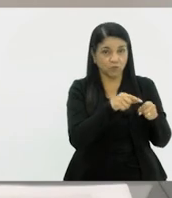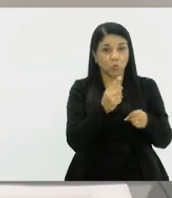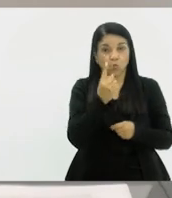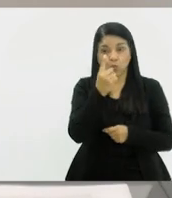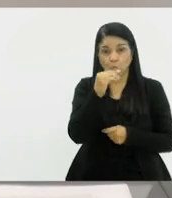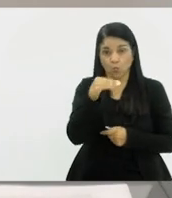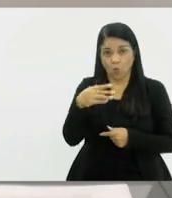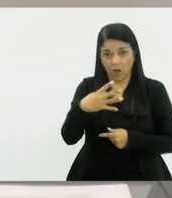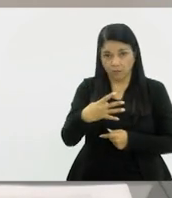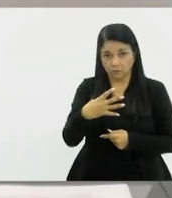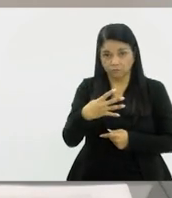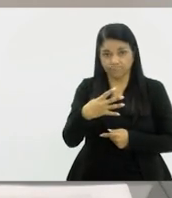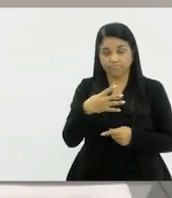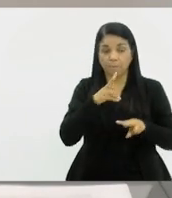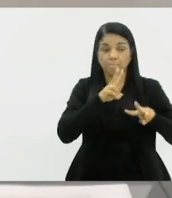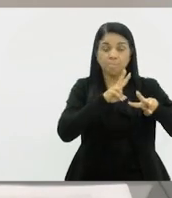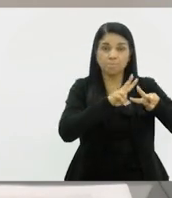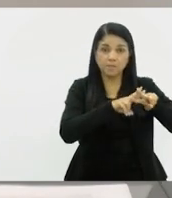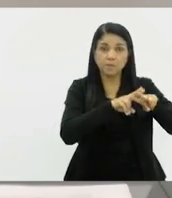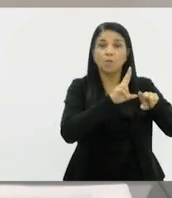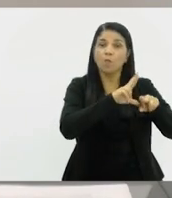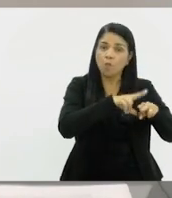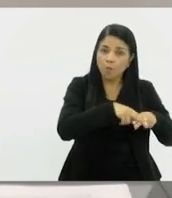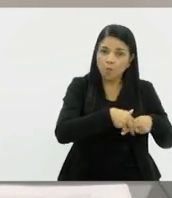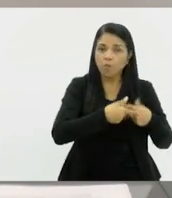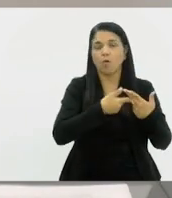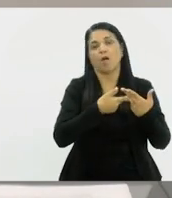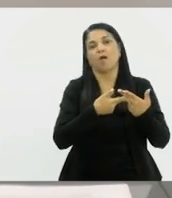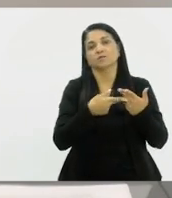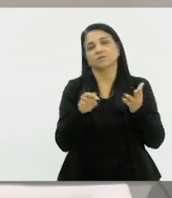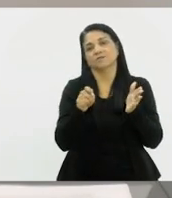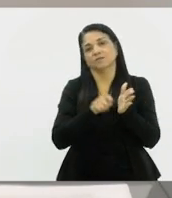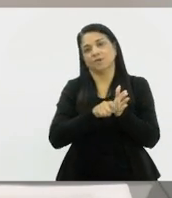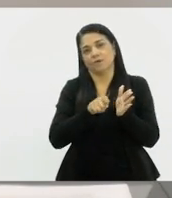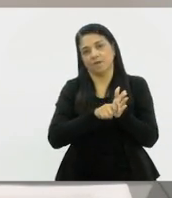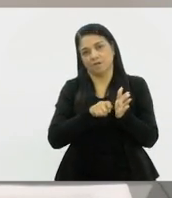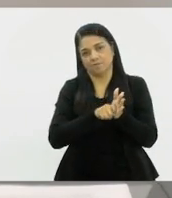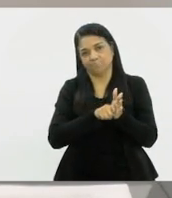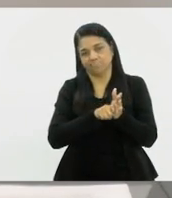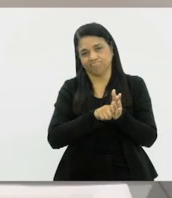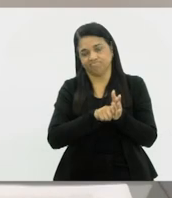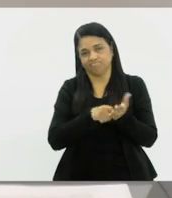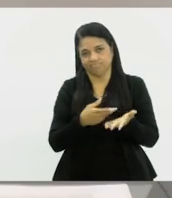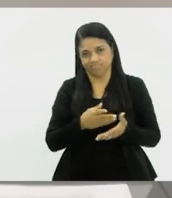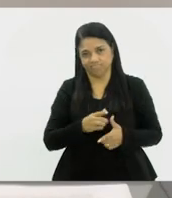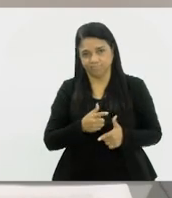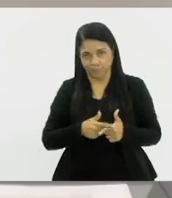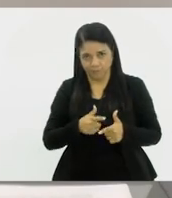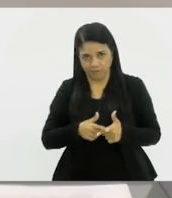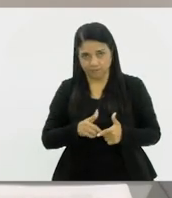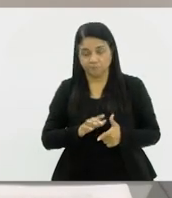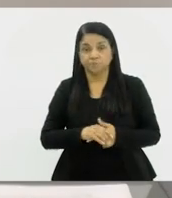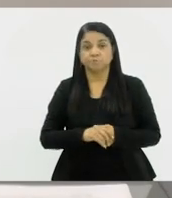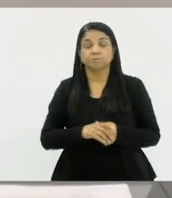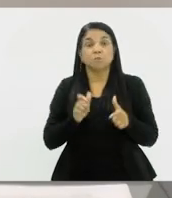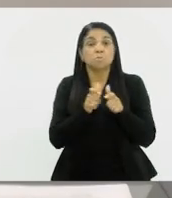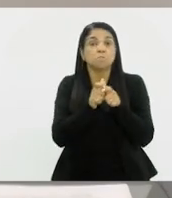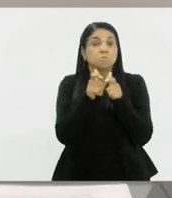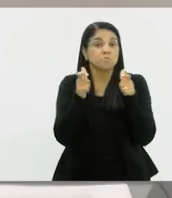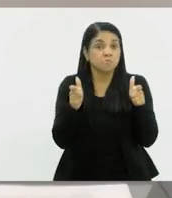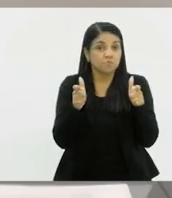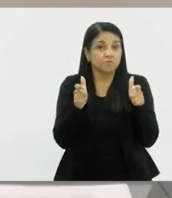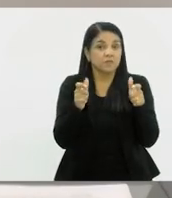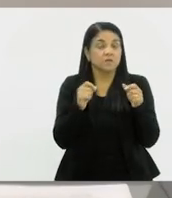1/4 estão presas por causa de questões ligadas a à droga a maioria